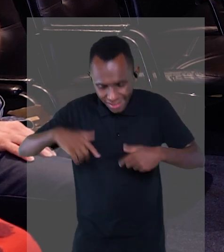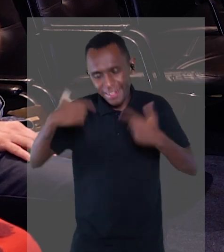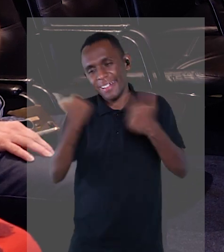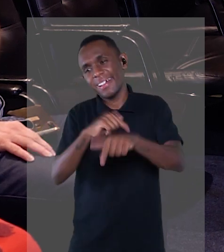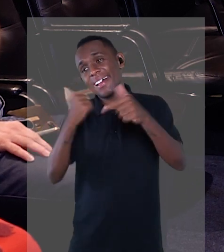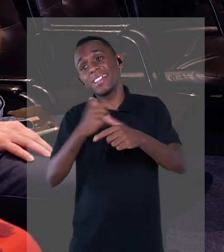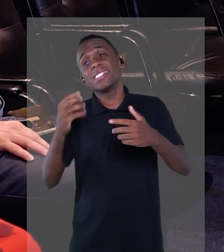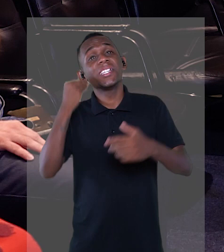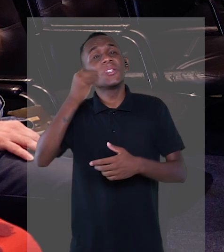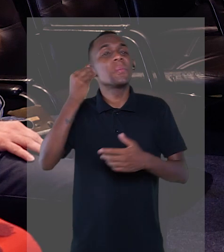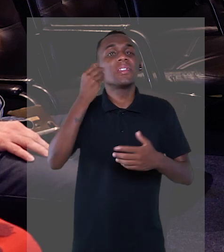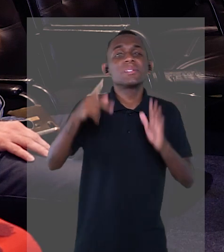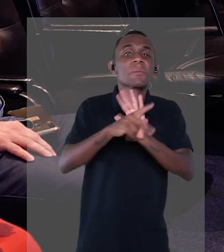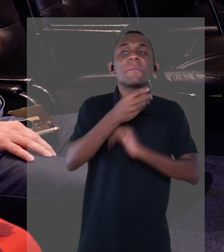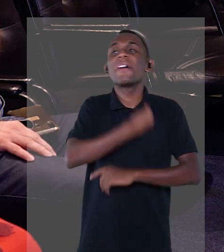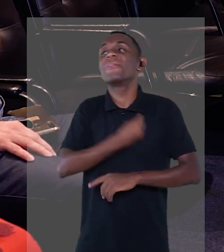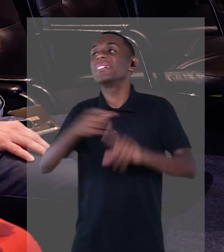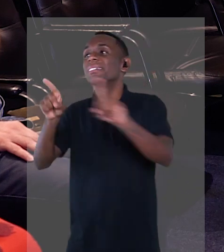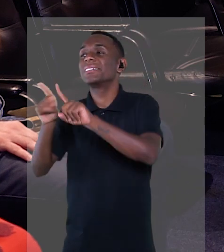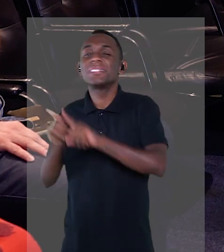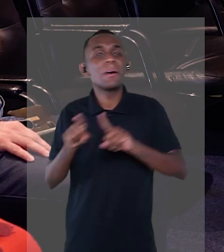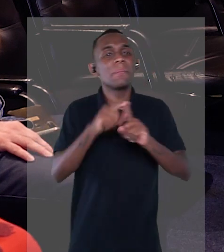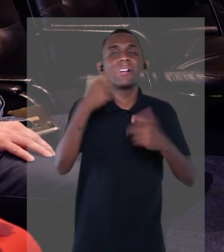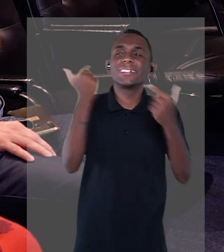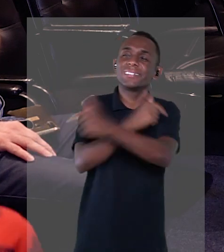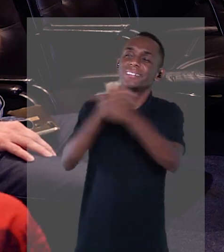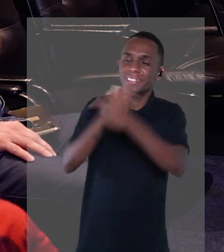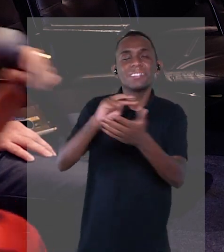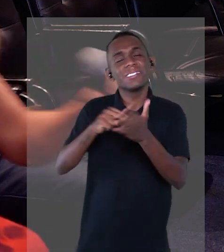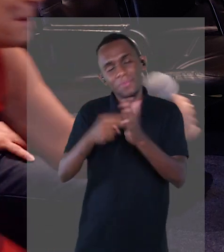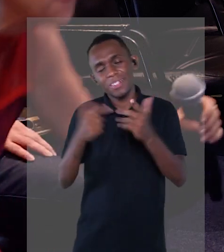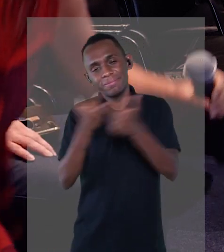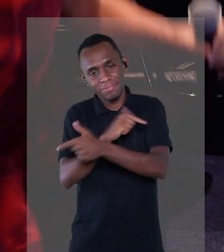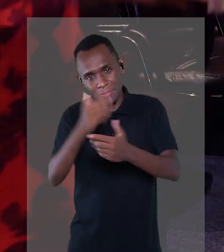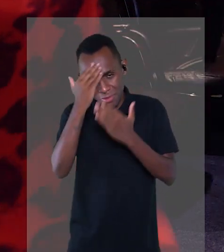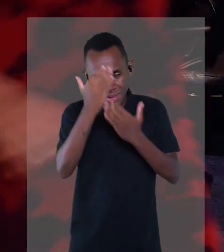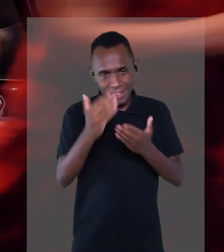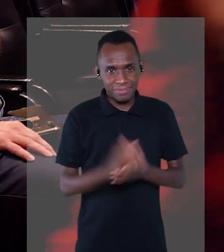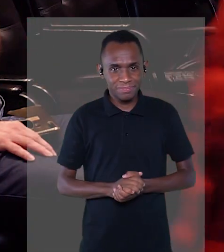vida. Eu acho isso necessário. E eu acho que seu humor é assim. Muito obrigado.